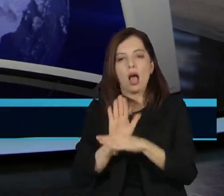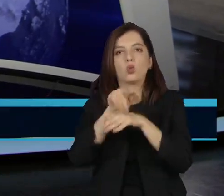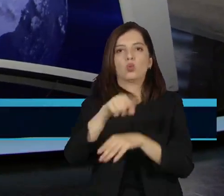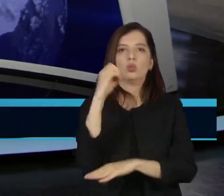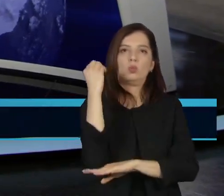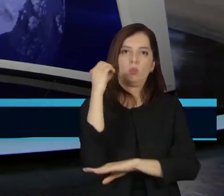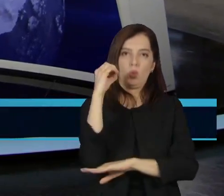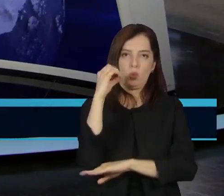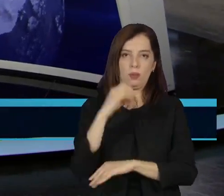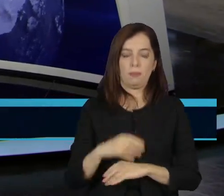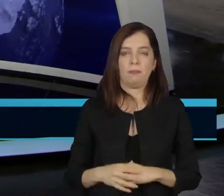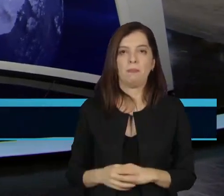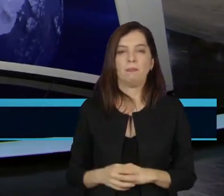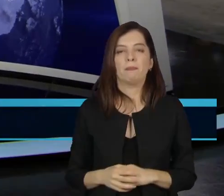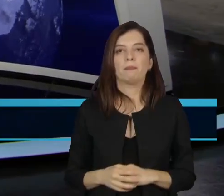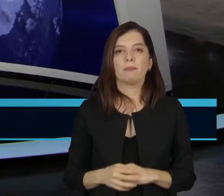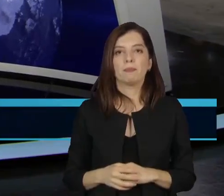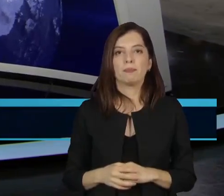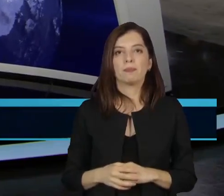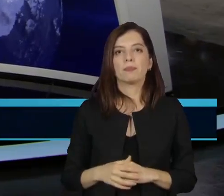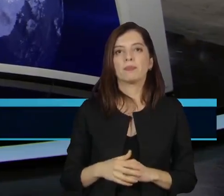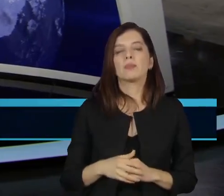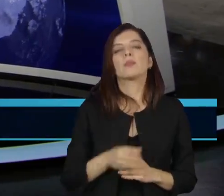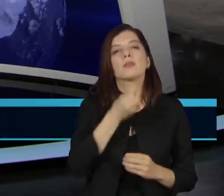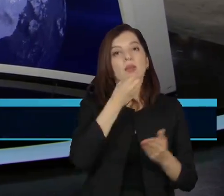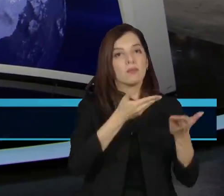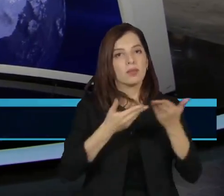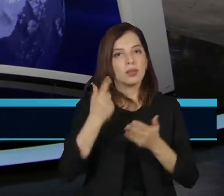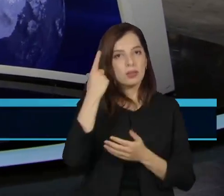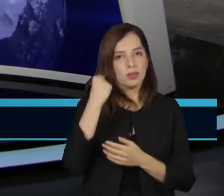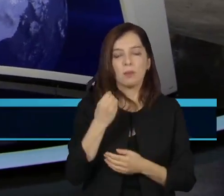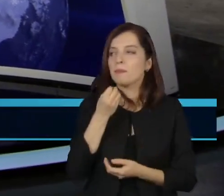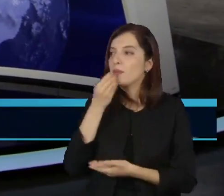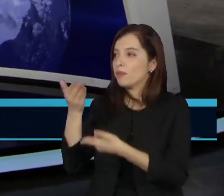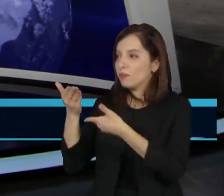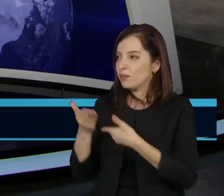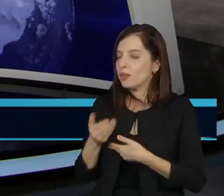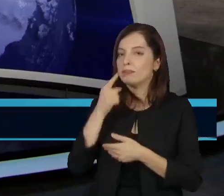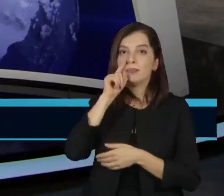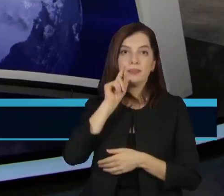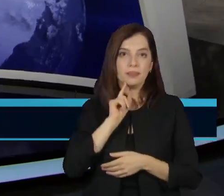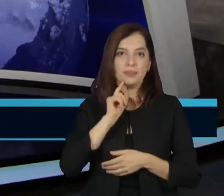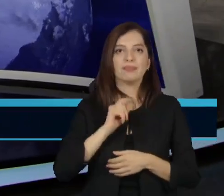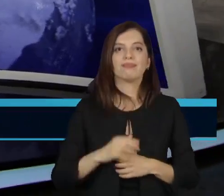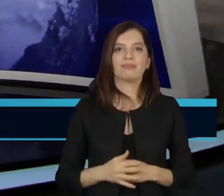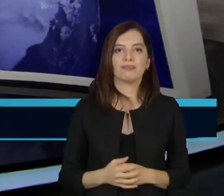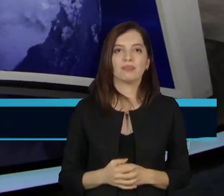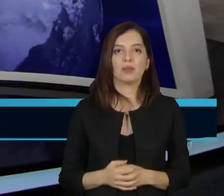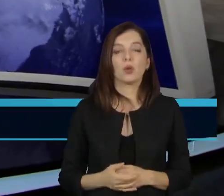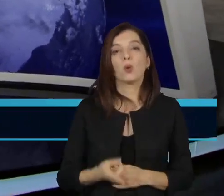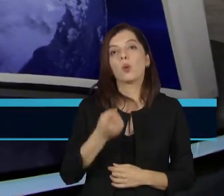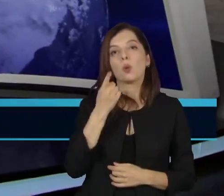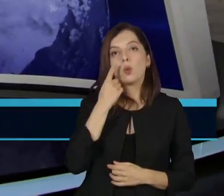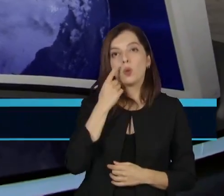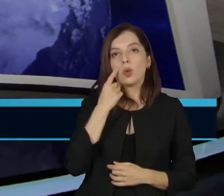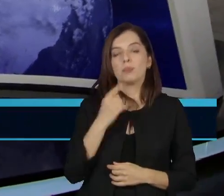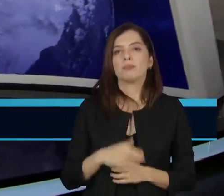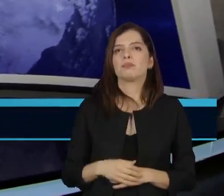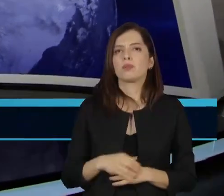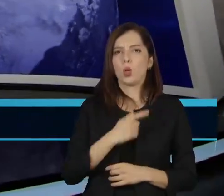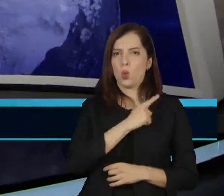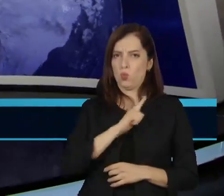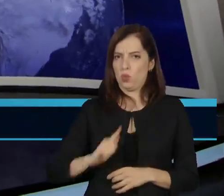Juliana, bem-vinda. Olá, Rodrigo. Fábio, bem-vindo. Fábio, eu quero reproduzir aqui uma fala do governador Eduardo Leite, abre